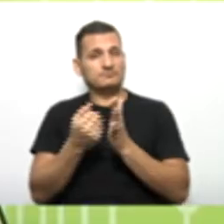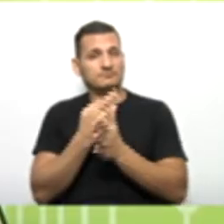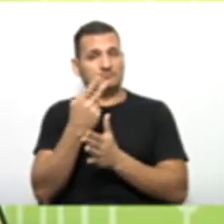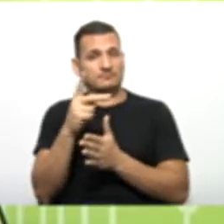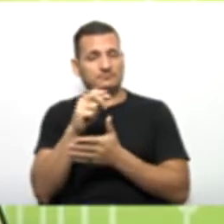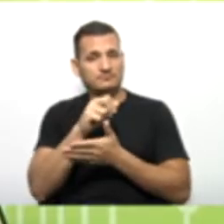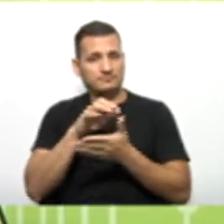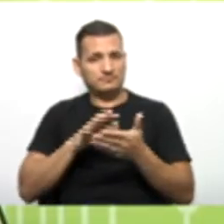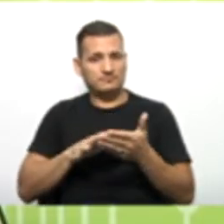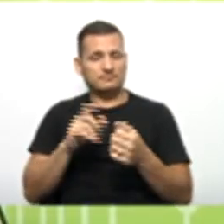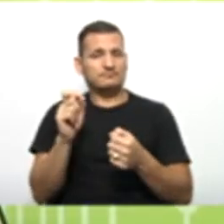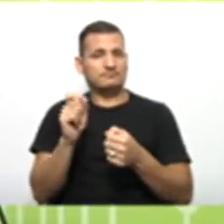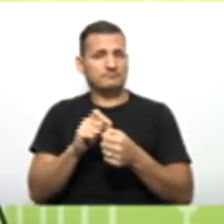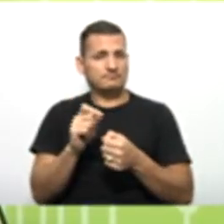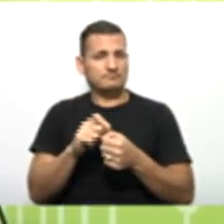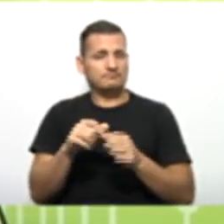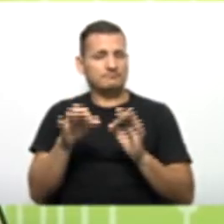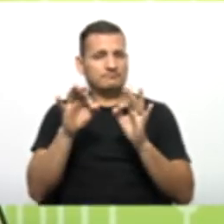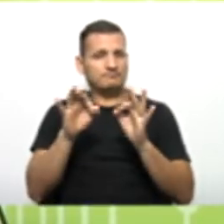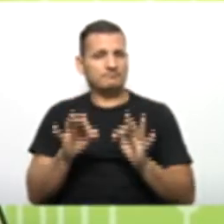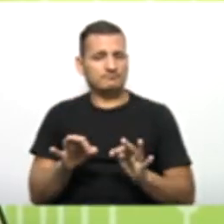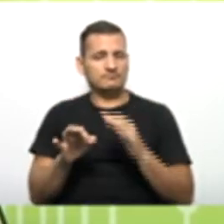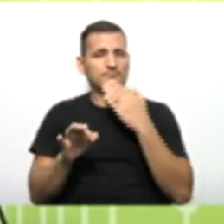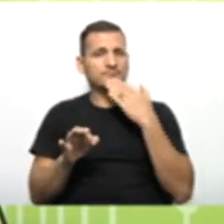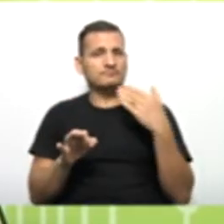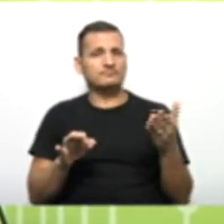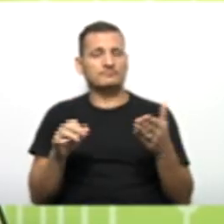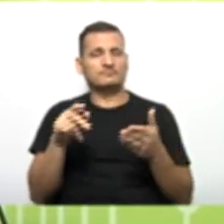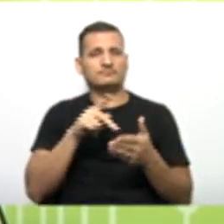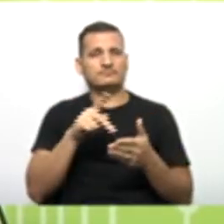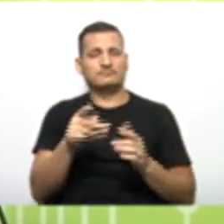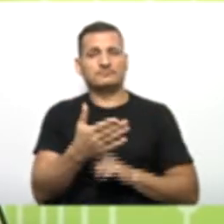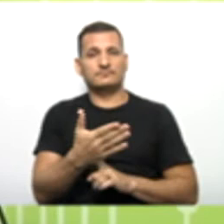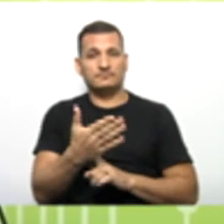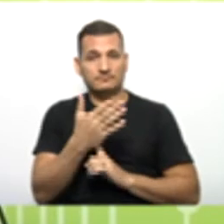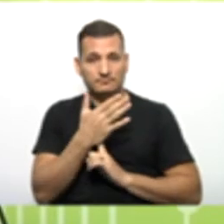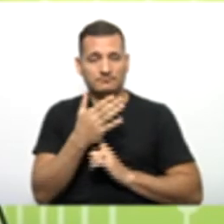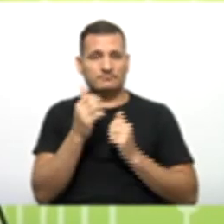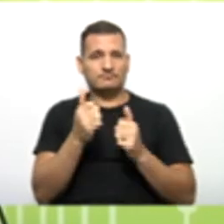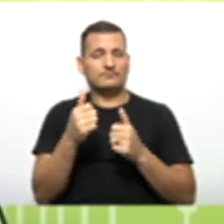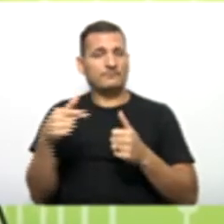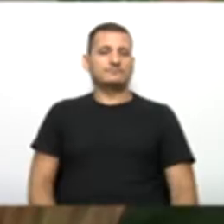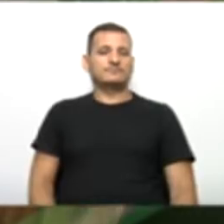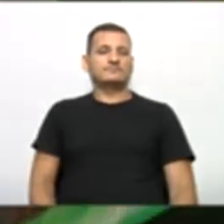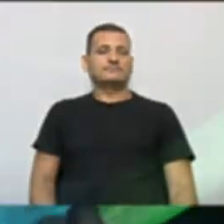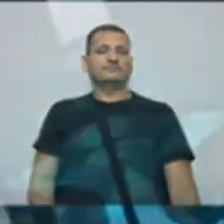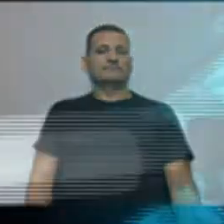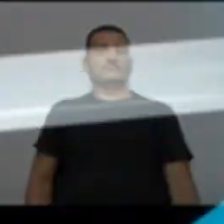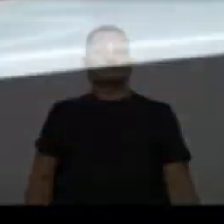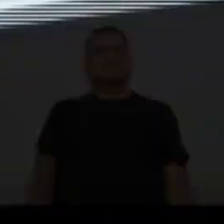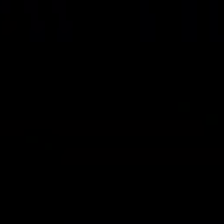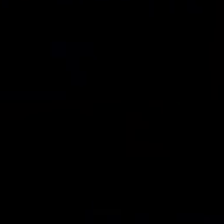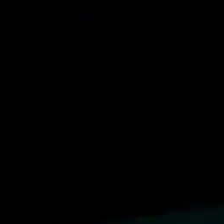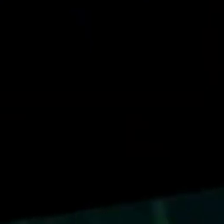façam direitinho peçam ajuda do professor presencial daqui a pouco a gente volta